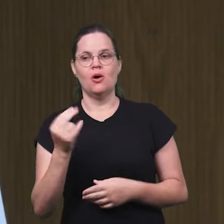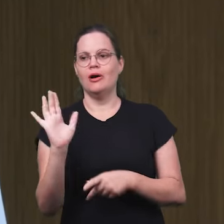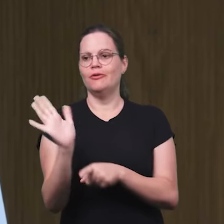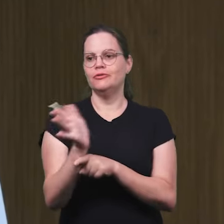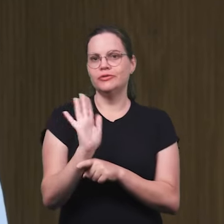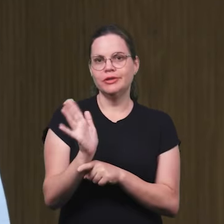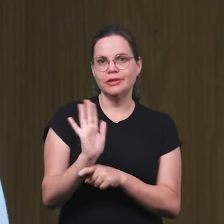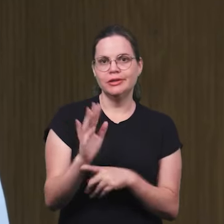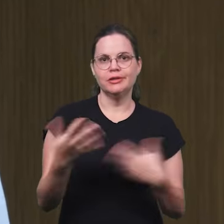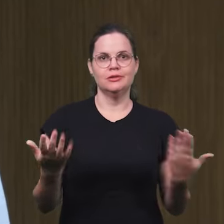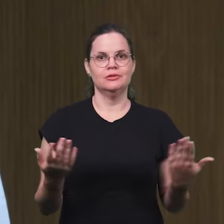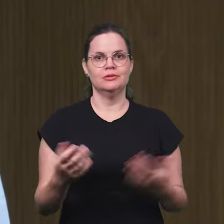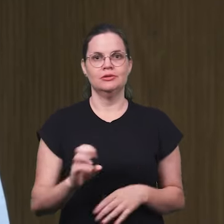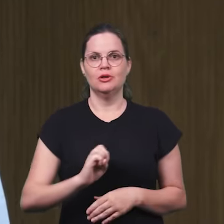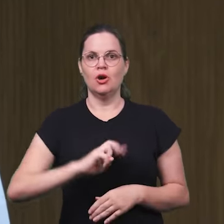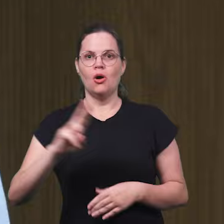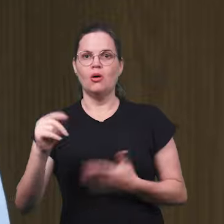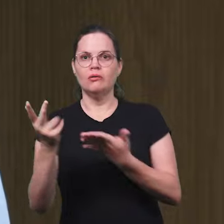videoaulas, mapas